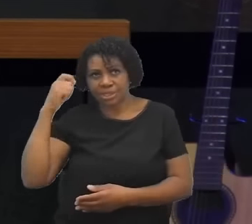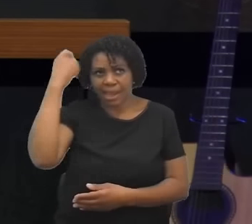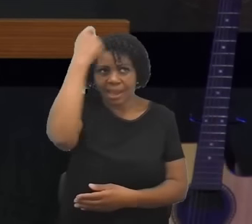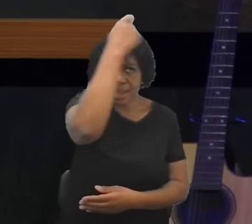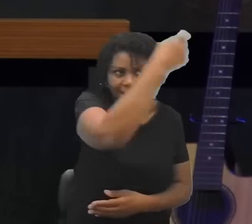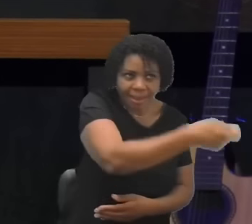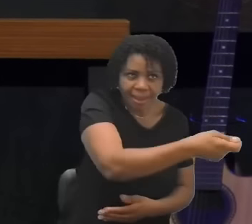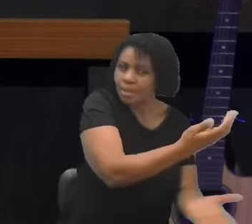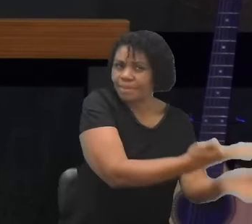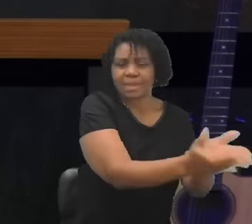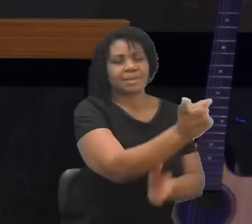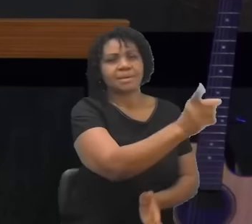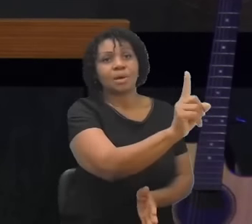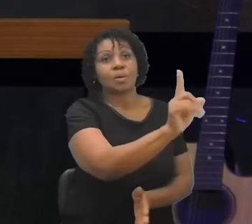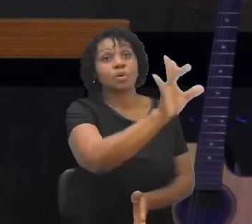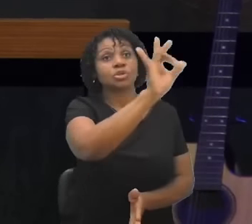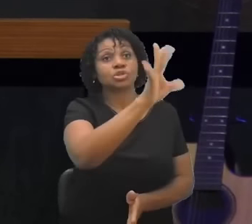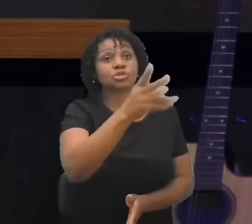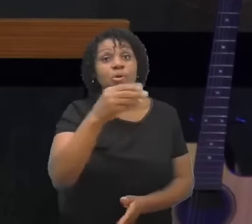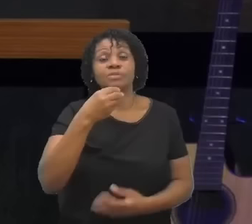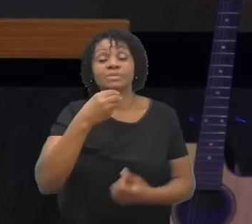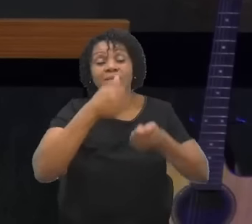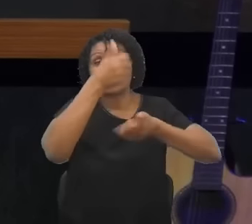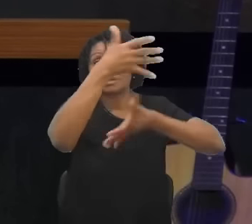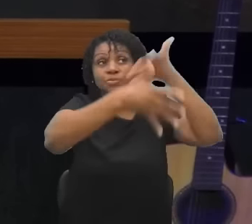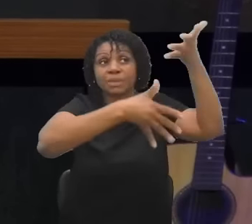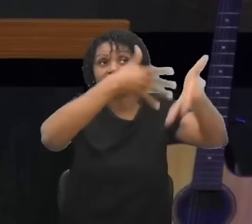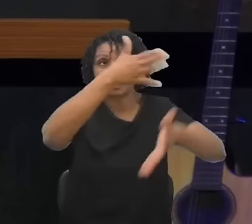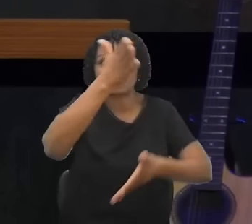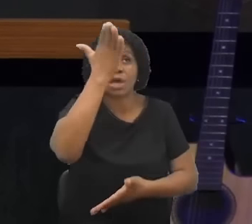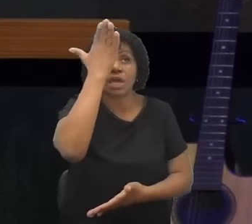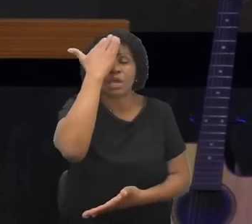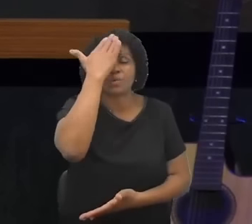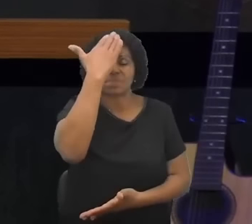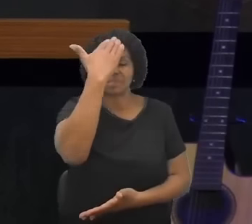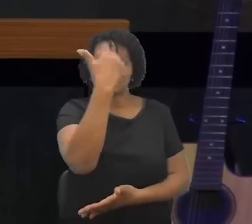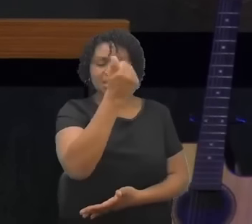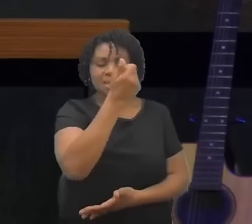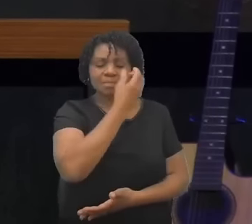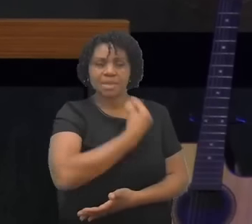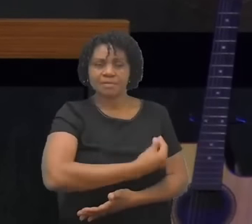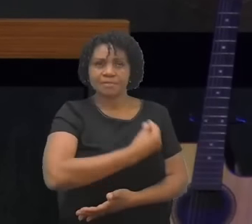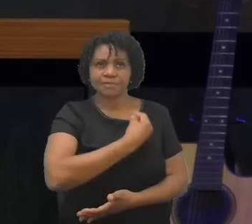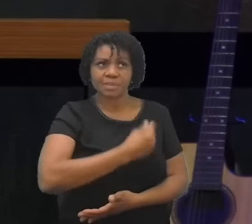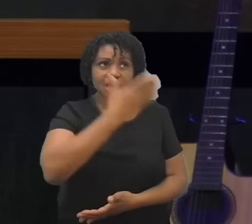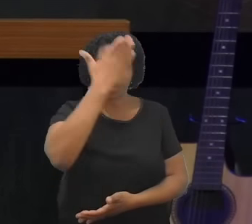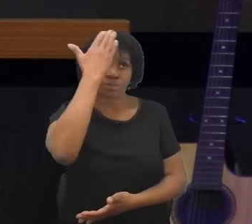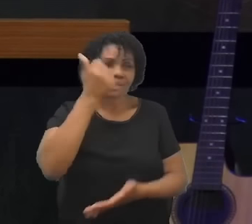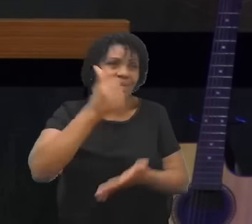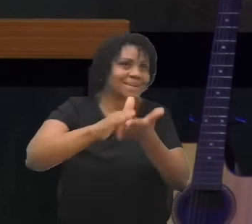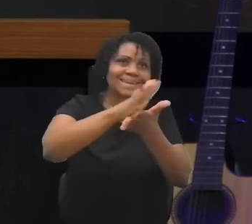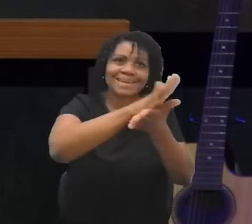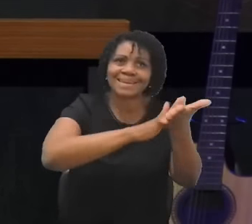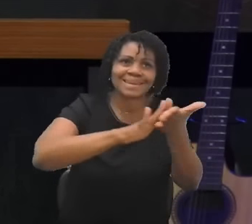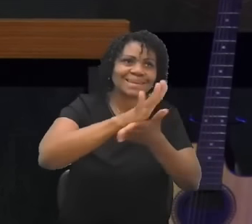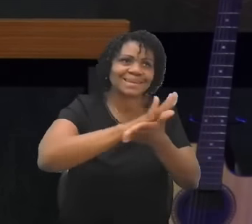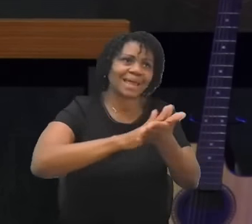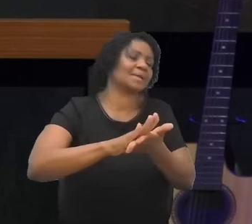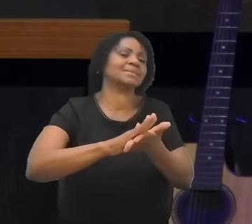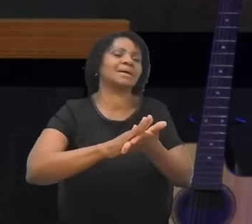não é perdida. Você só está dizendo: eu sei quem eu sou. E eu sei que nada sou sem a